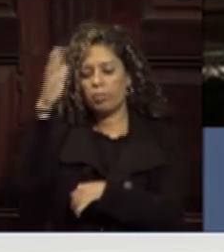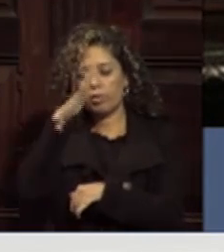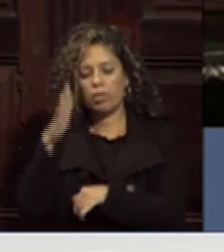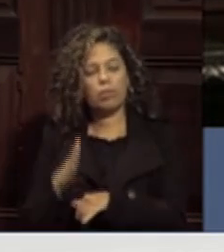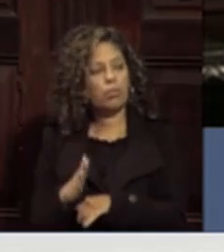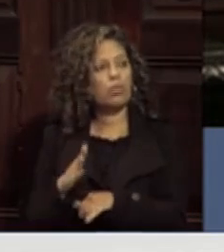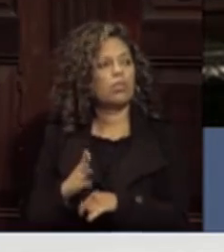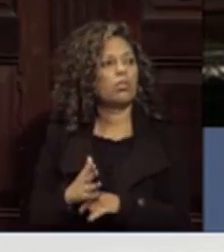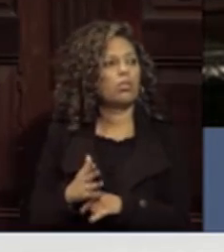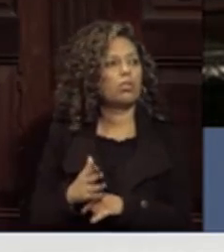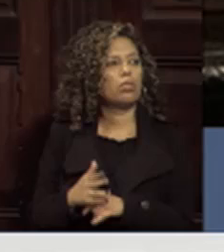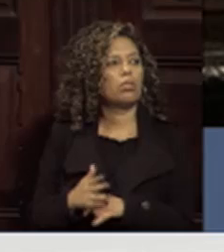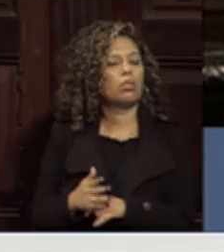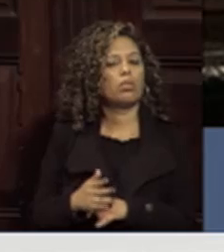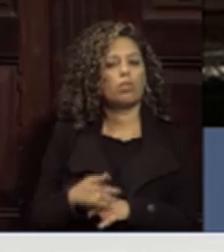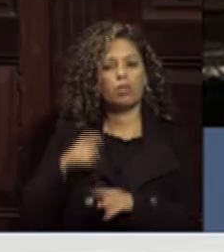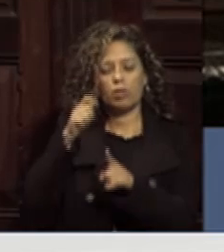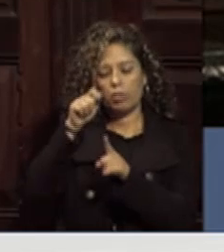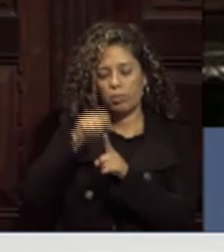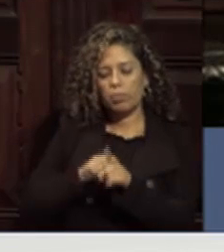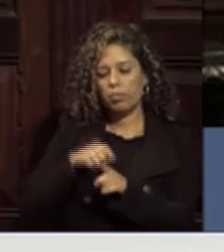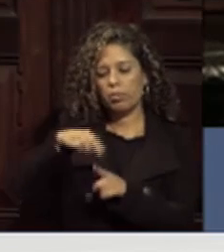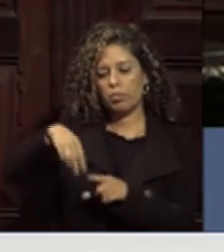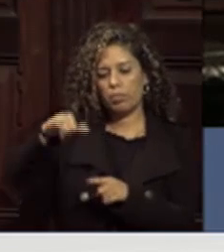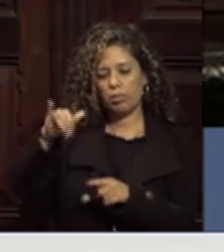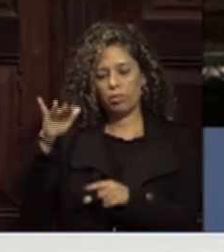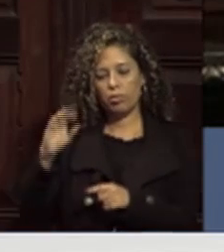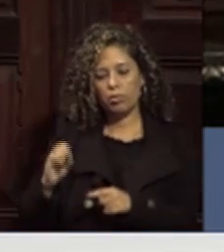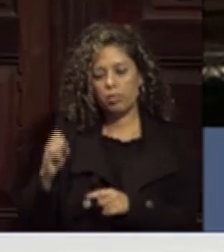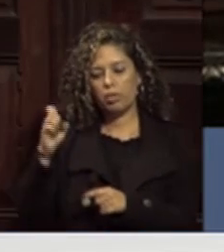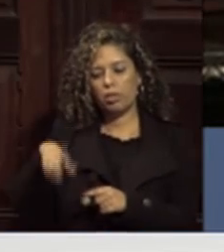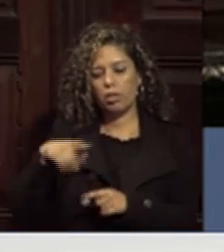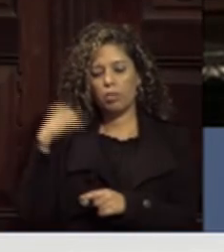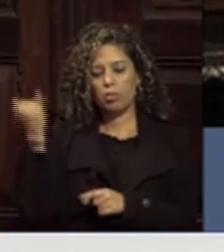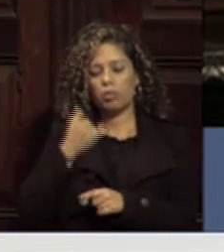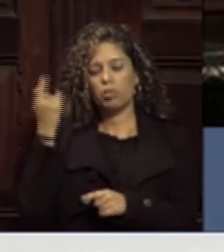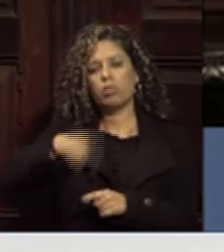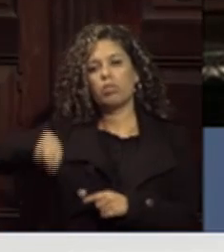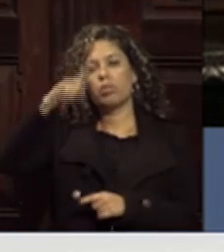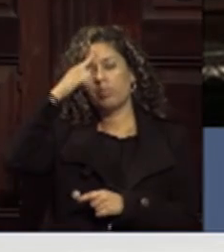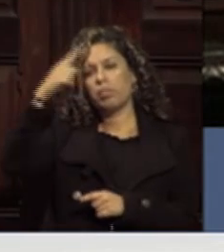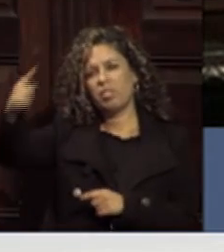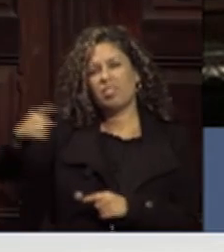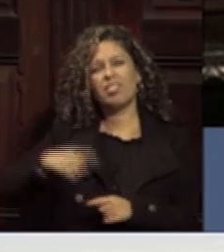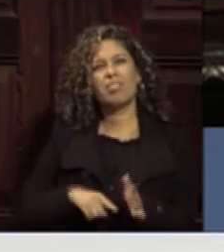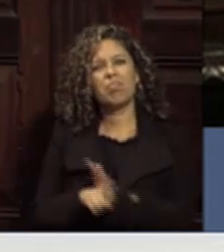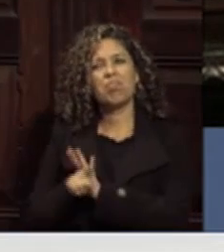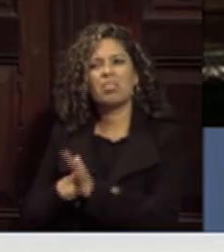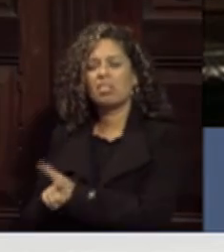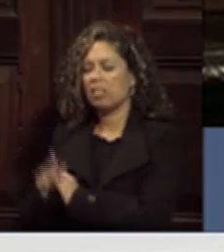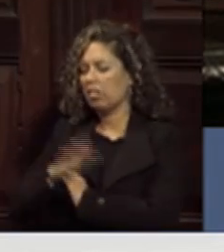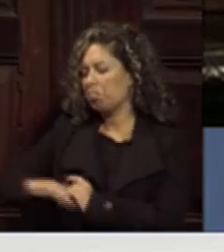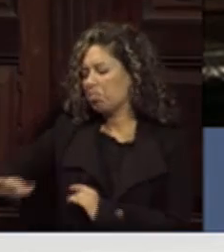mês de maio é um mês dedicado a todos nós pensarmos naquelas crianças que